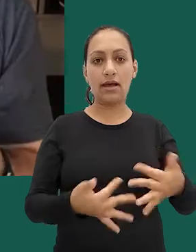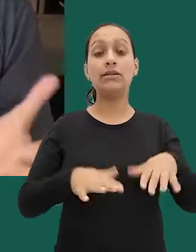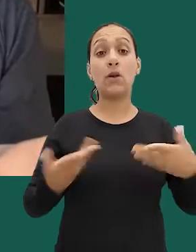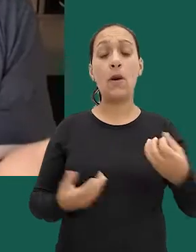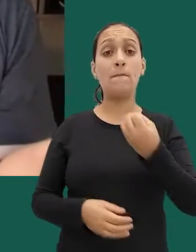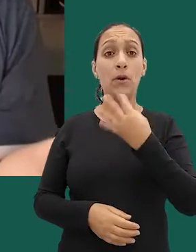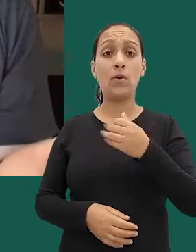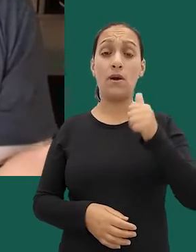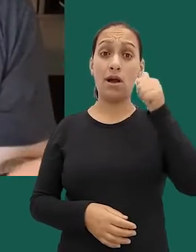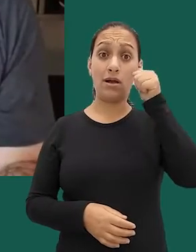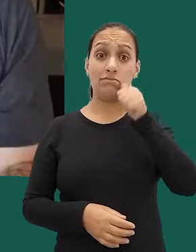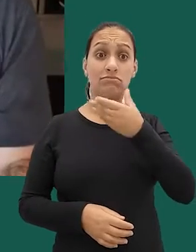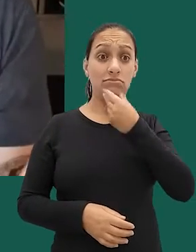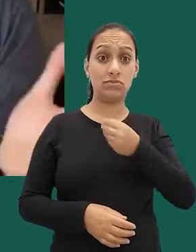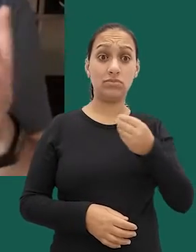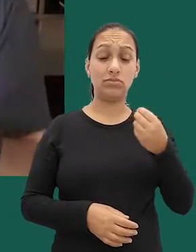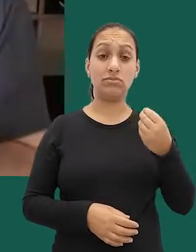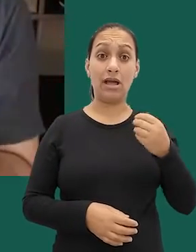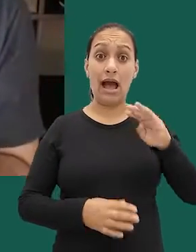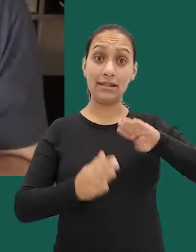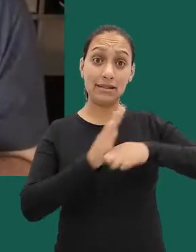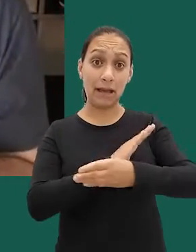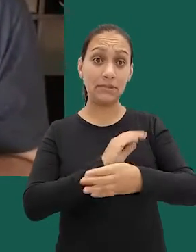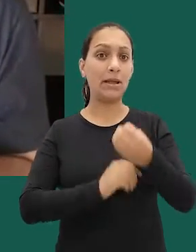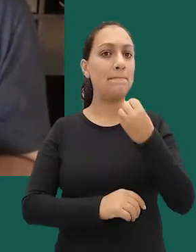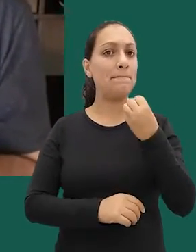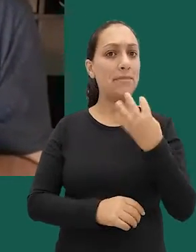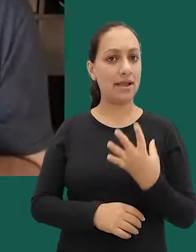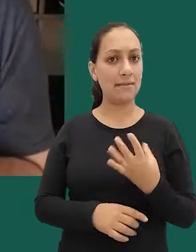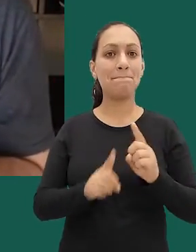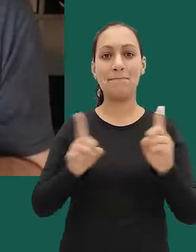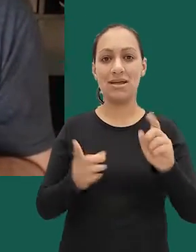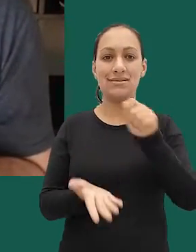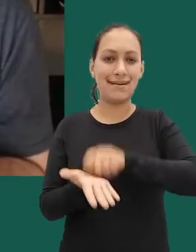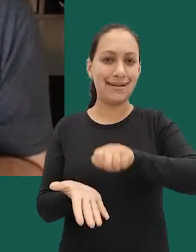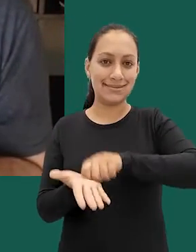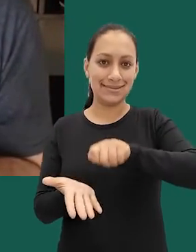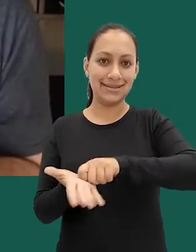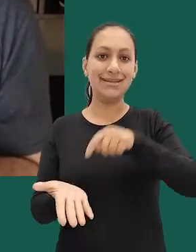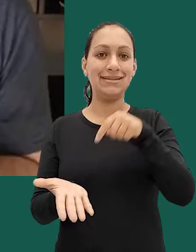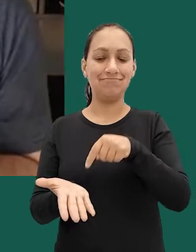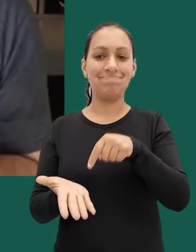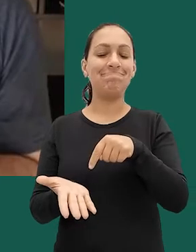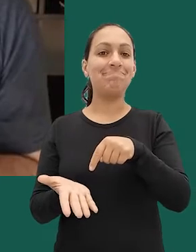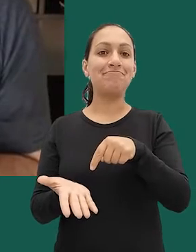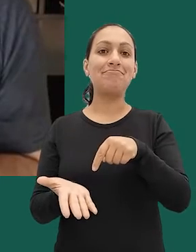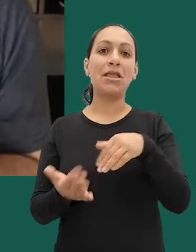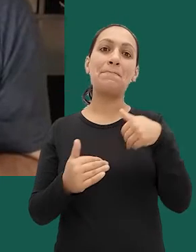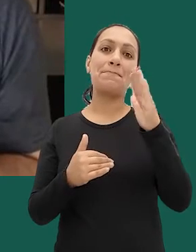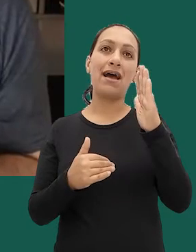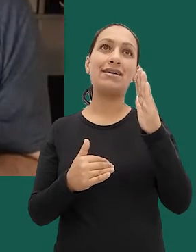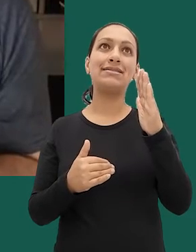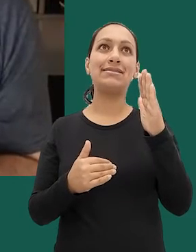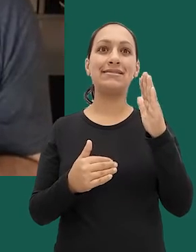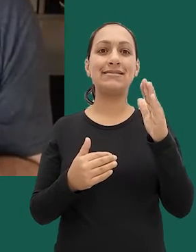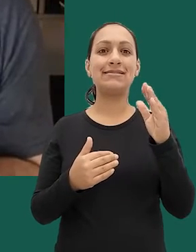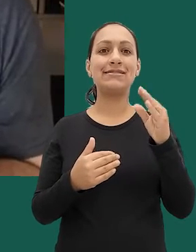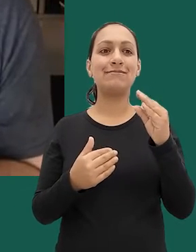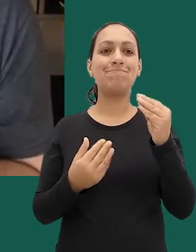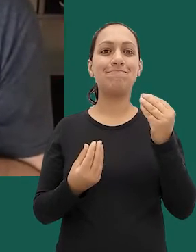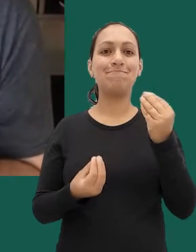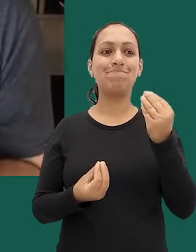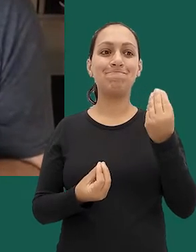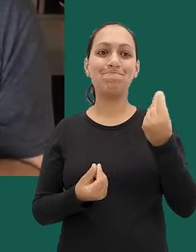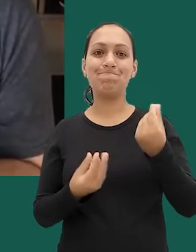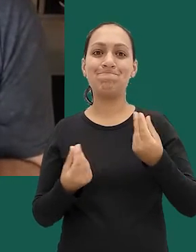muito flexível, que se adapta muito bem, mas a escrita é a parte mais frágil, eu diria, que